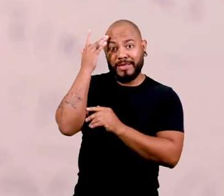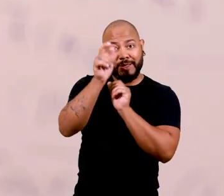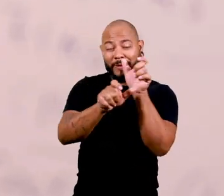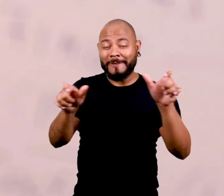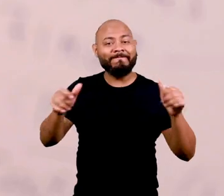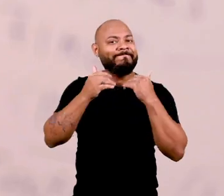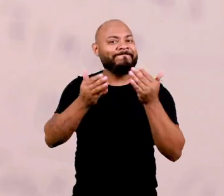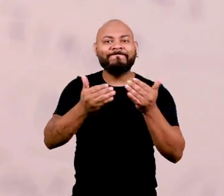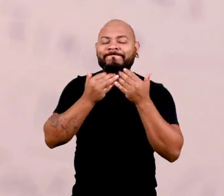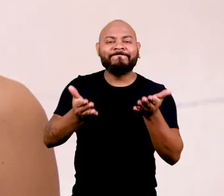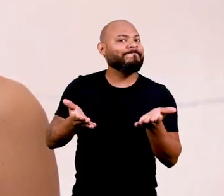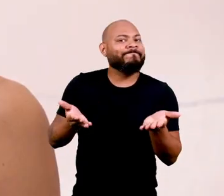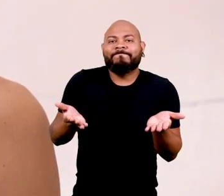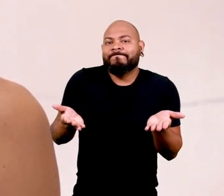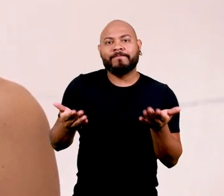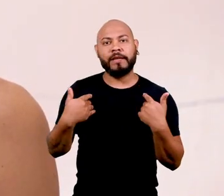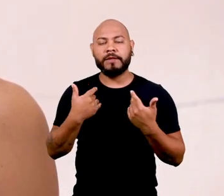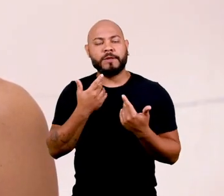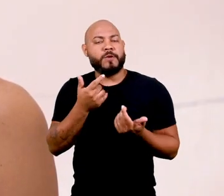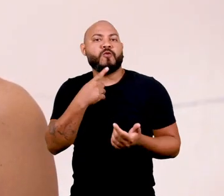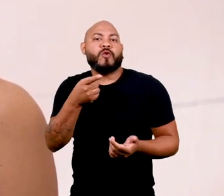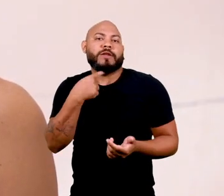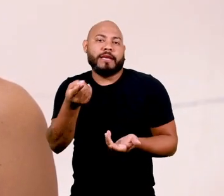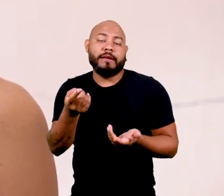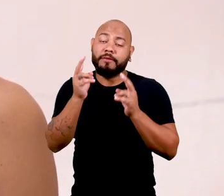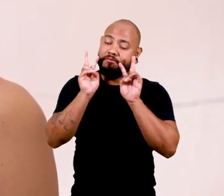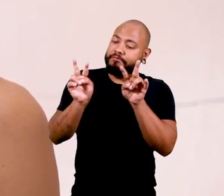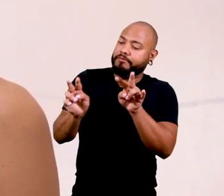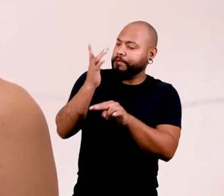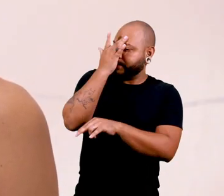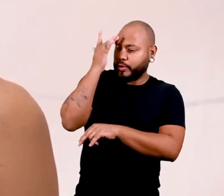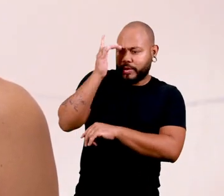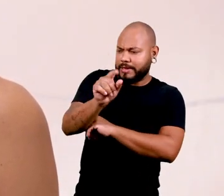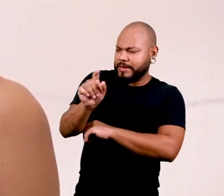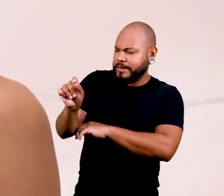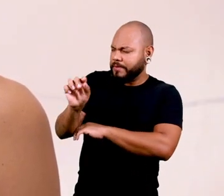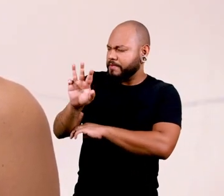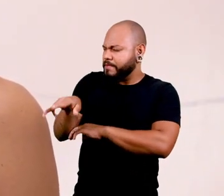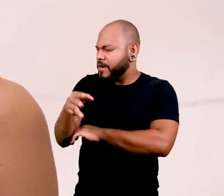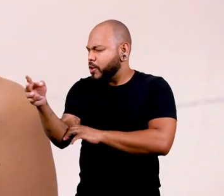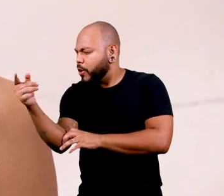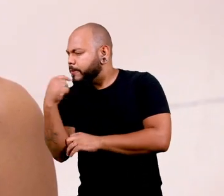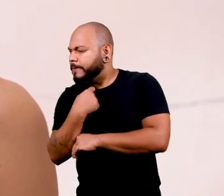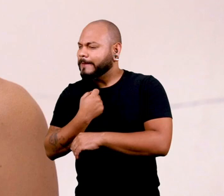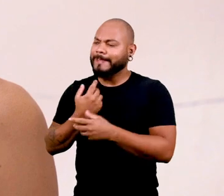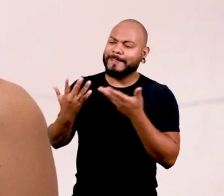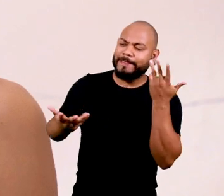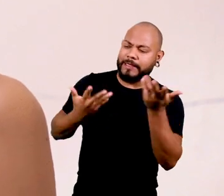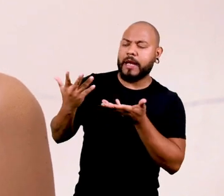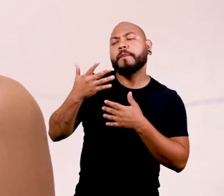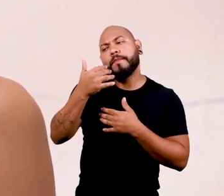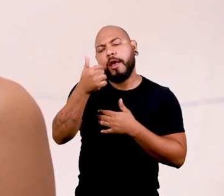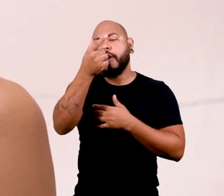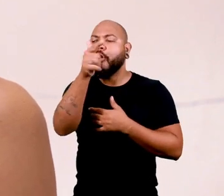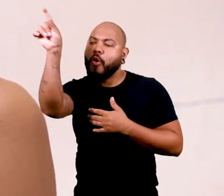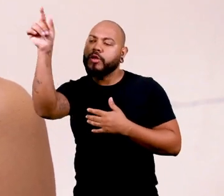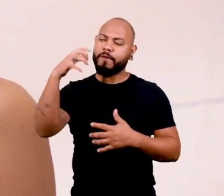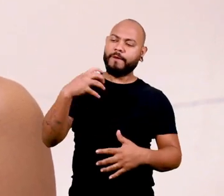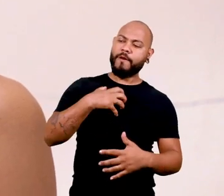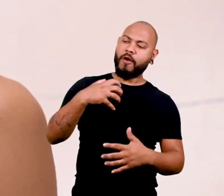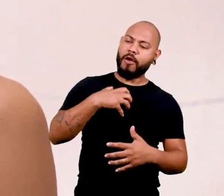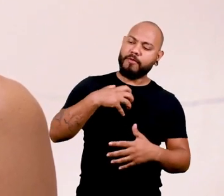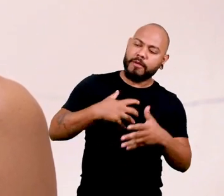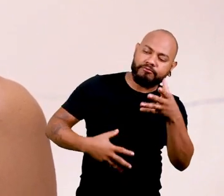os tratamentos que a gente tem atualmente. Se a gente olhar, então, para esses pacientes que não respondem, né, é importante que a gente tenha tratamentos